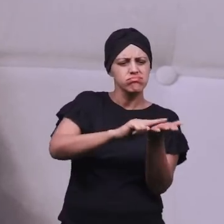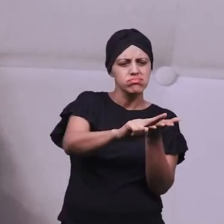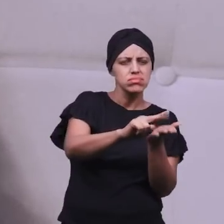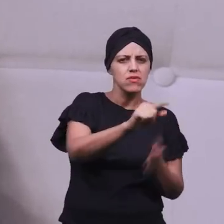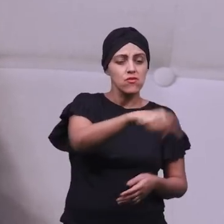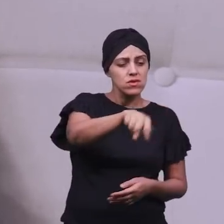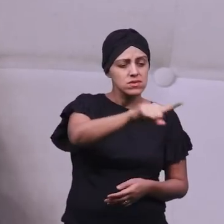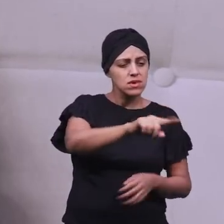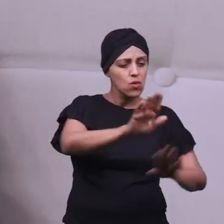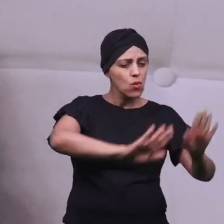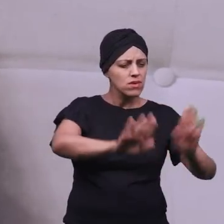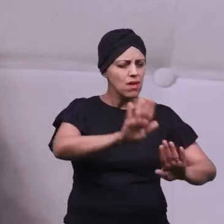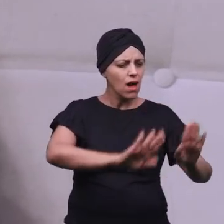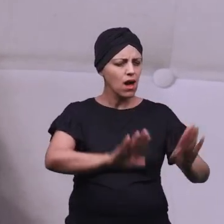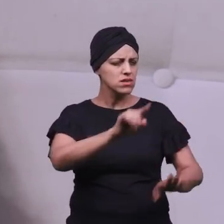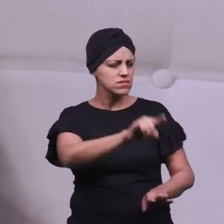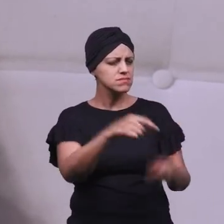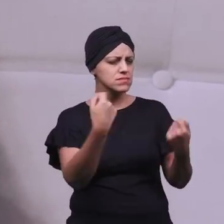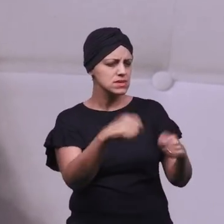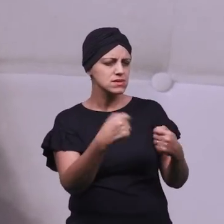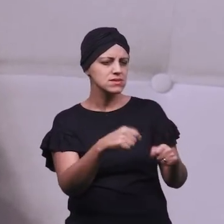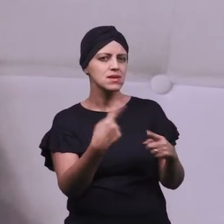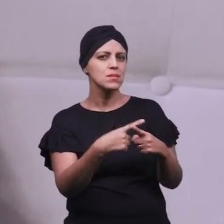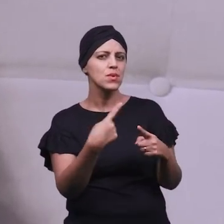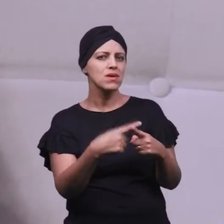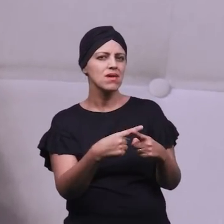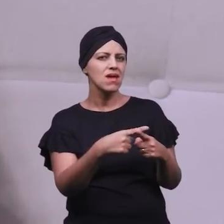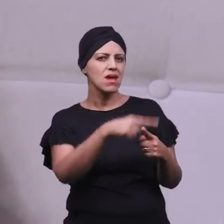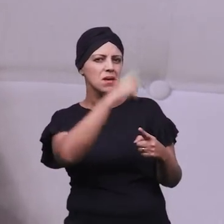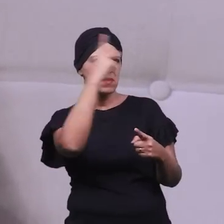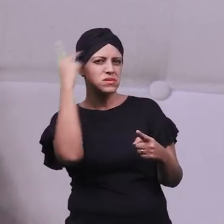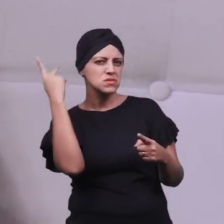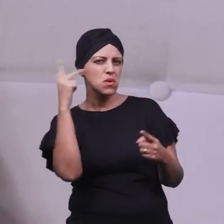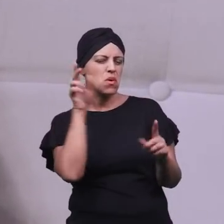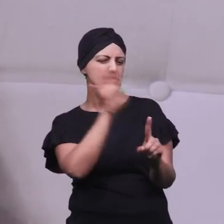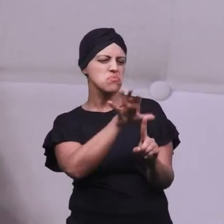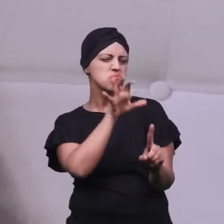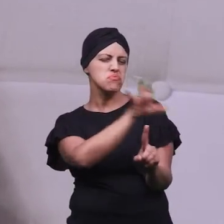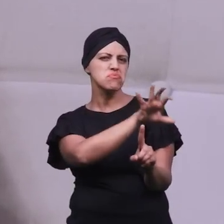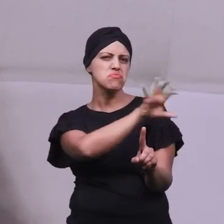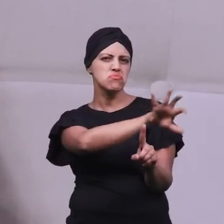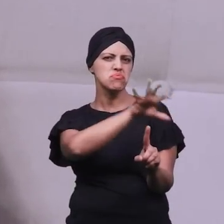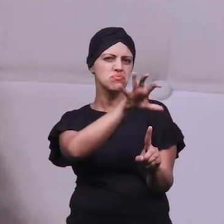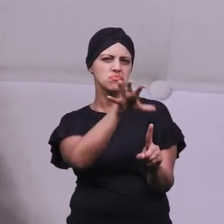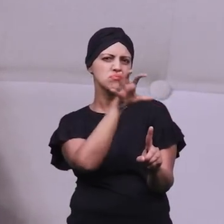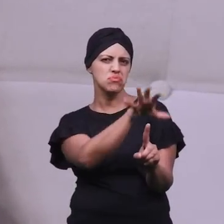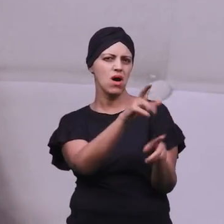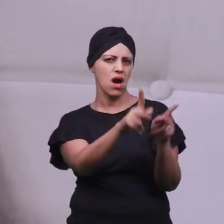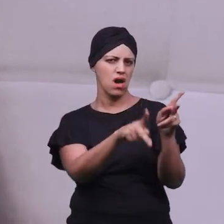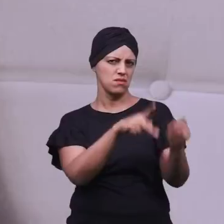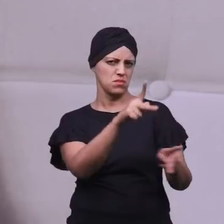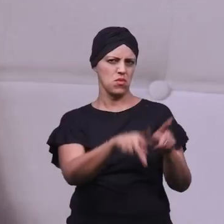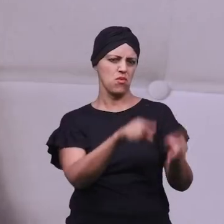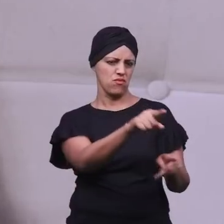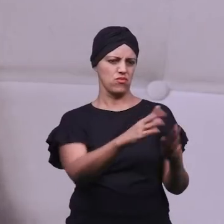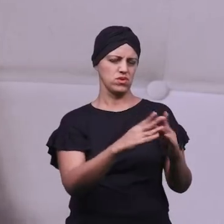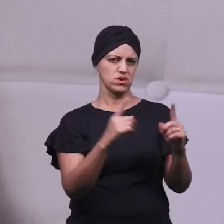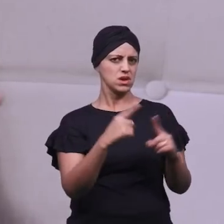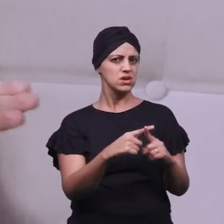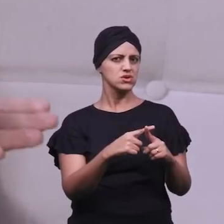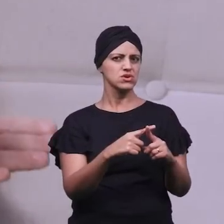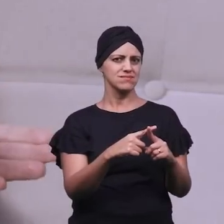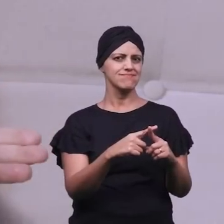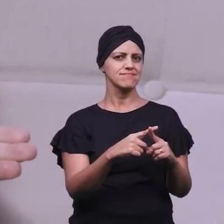algumas heresias, de alguns fermentos, por assim dizer, Muito bom. que haviam entrado na igreja ou que queriam entrar para contaminar